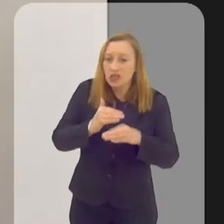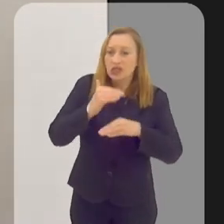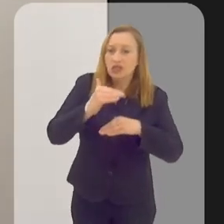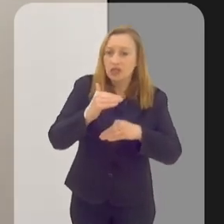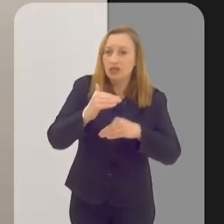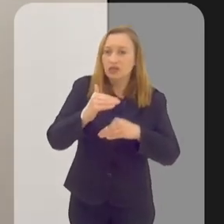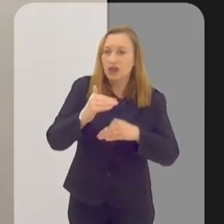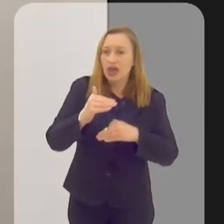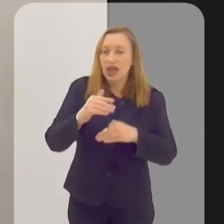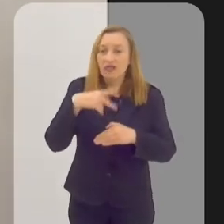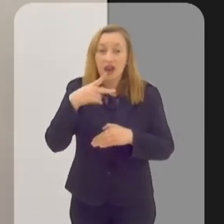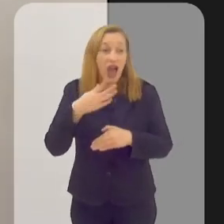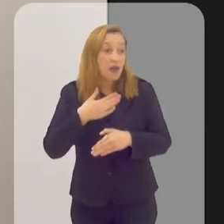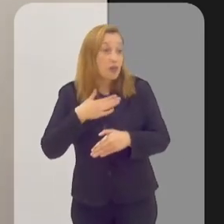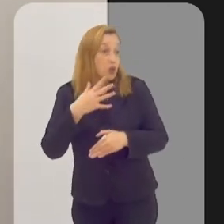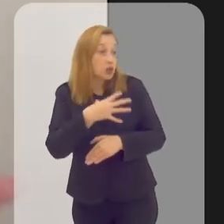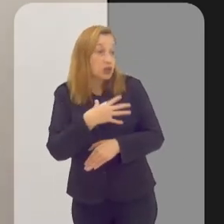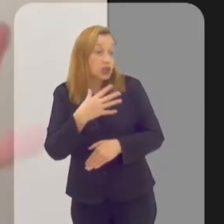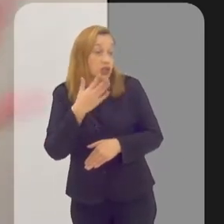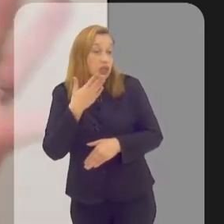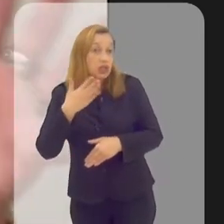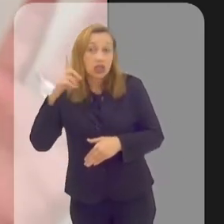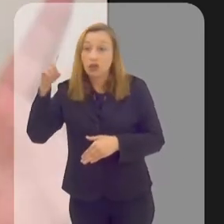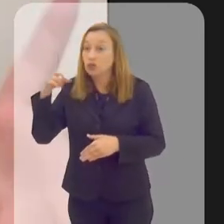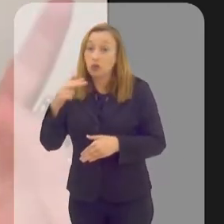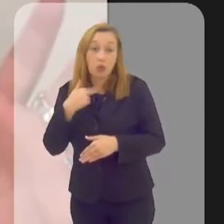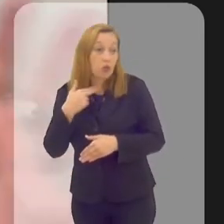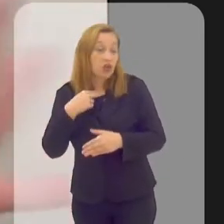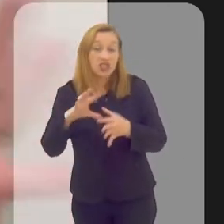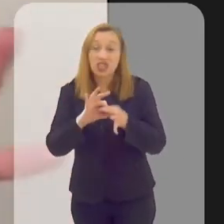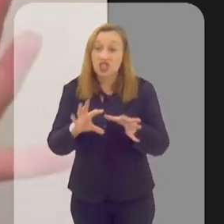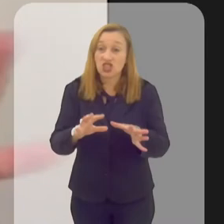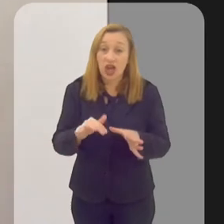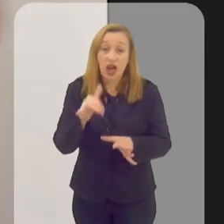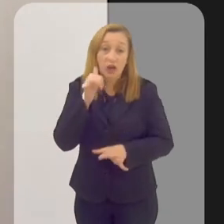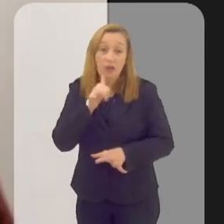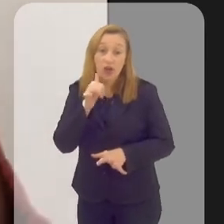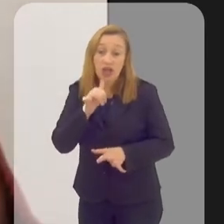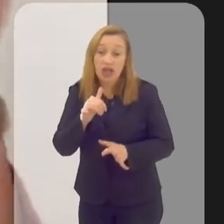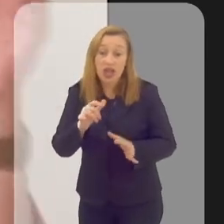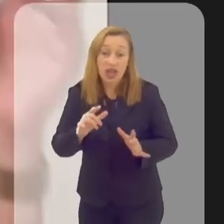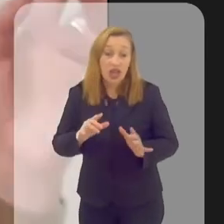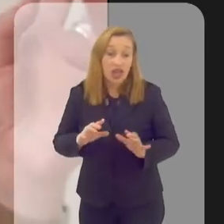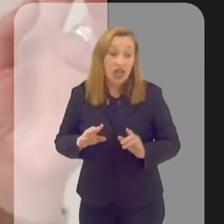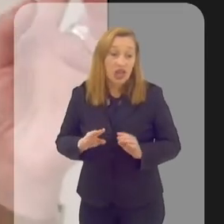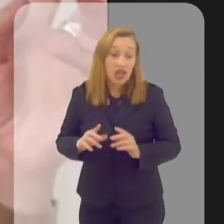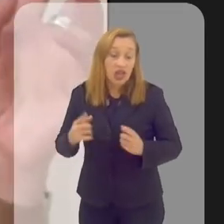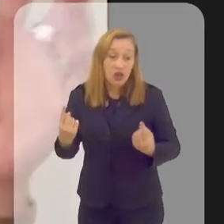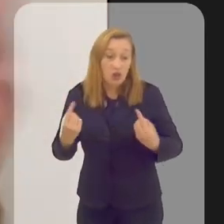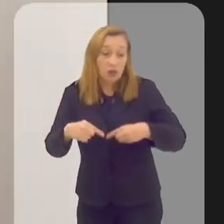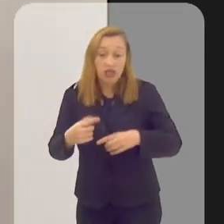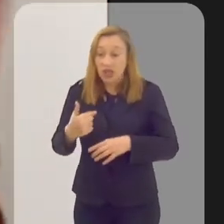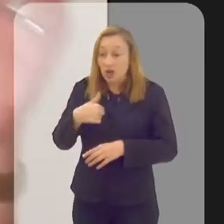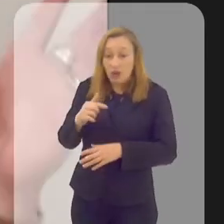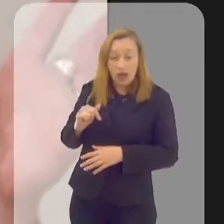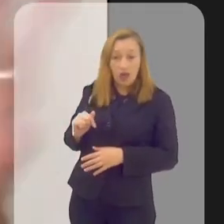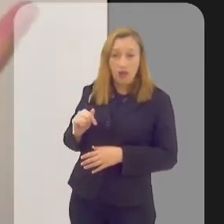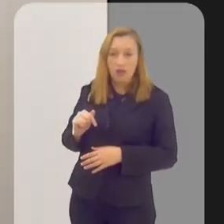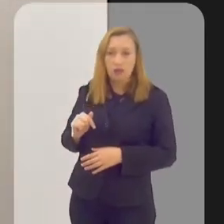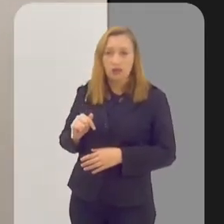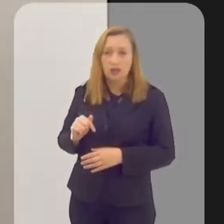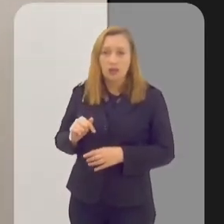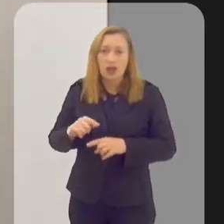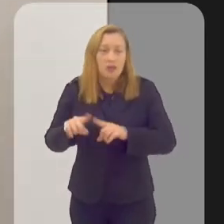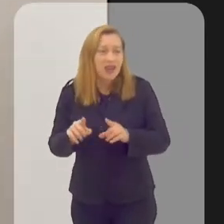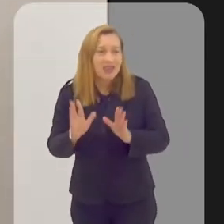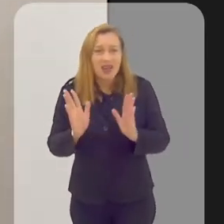passava, ela ficava receosa. Meu Deus, eu não posso deixar mais nenhuma mulher chegar aqui, porque eu sou a musa, né? Eu sou a única, eu